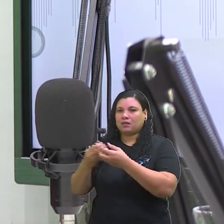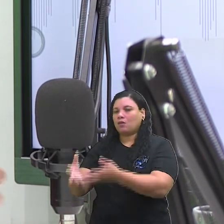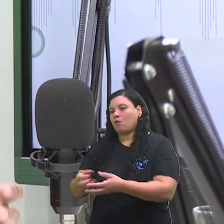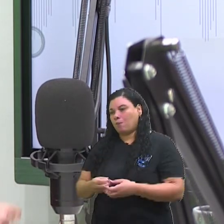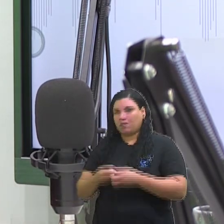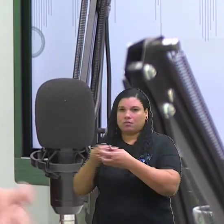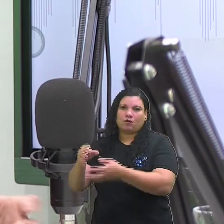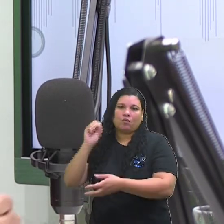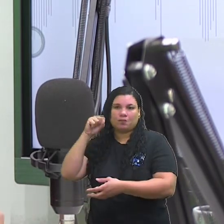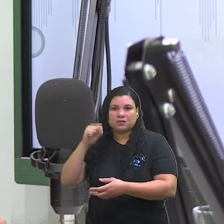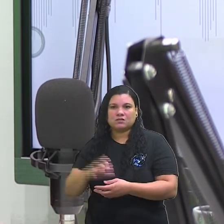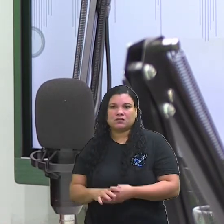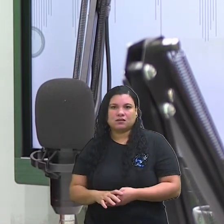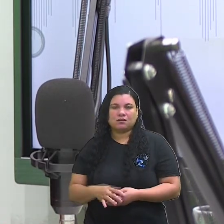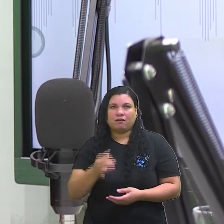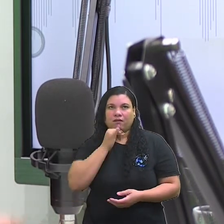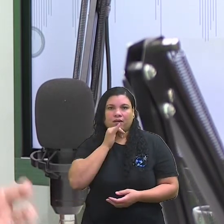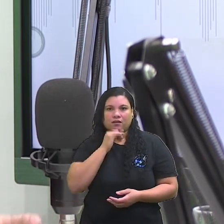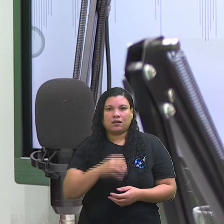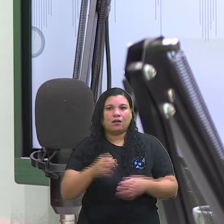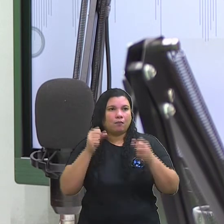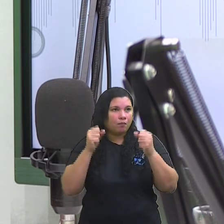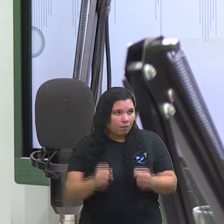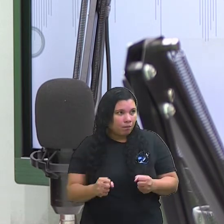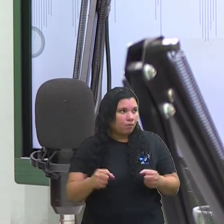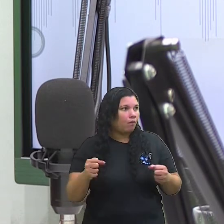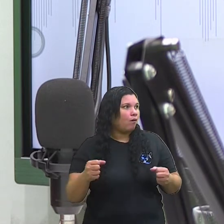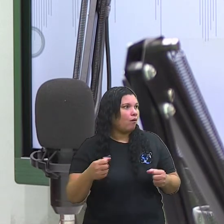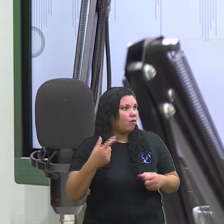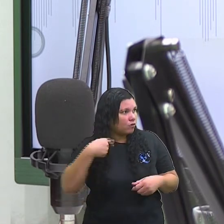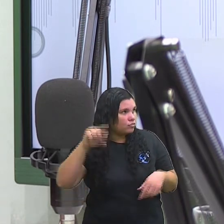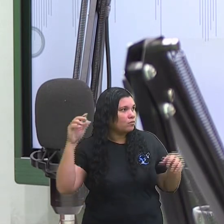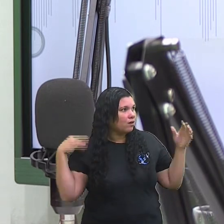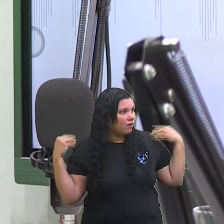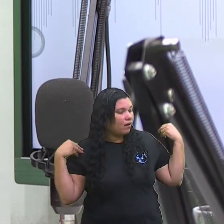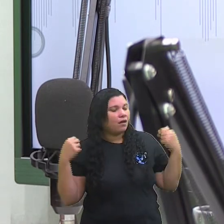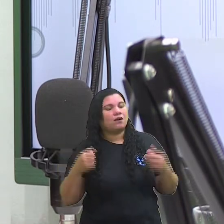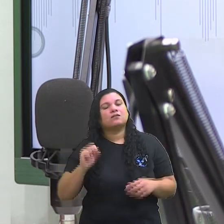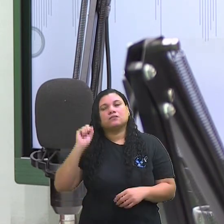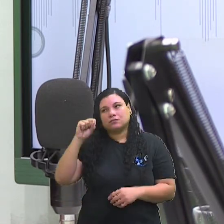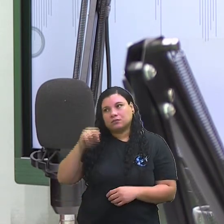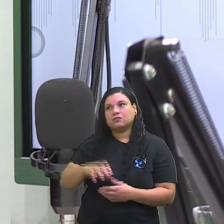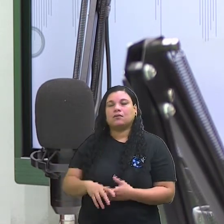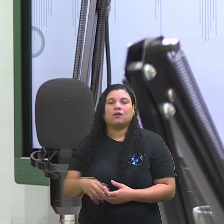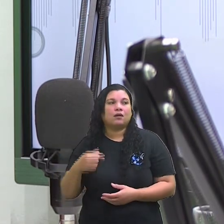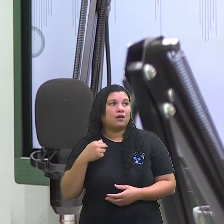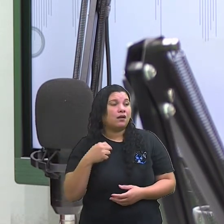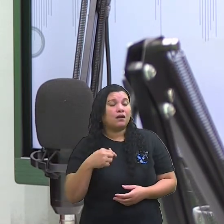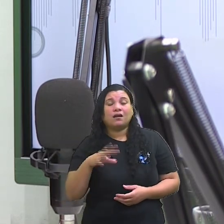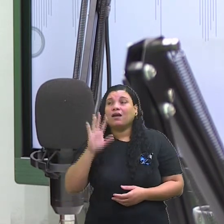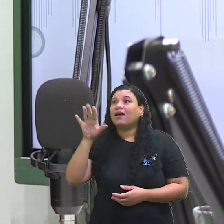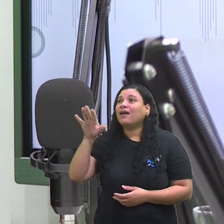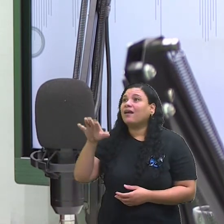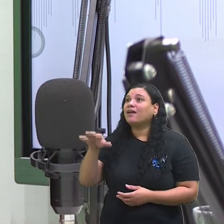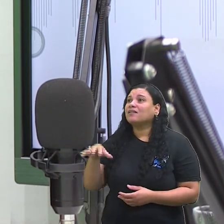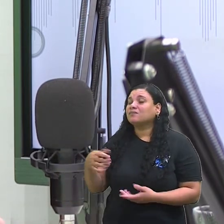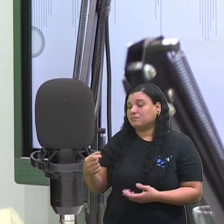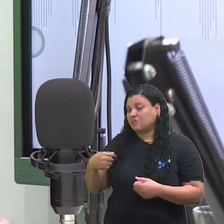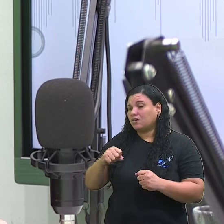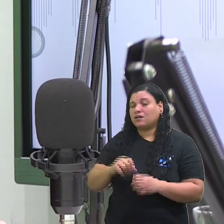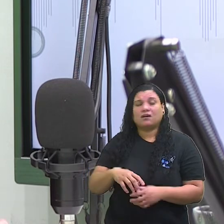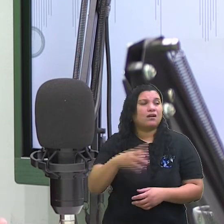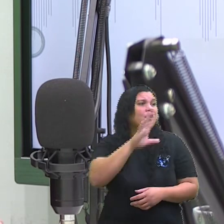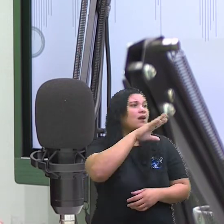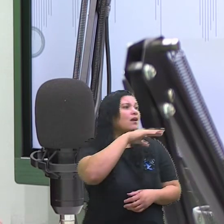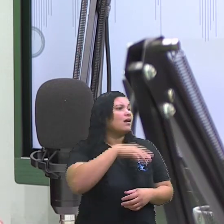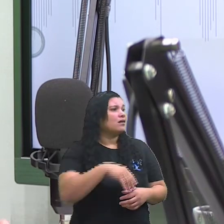Meu filho não tem carteira de habilitação. Eu agora, então, vou deixar o carro na mão dele? Pai, posso sair com o carro? Não. Não, você não